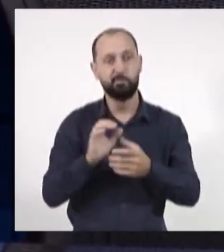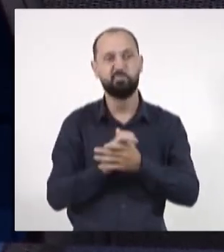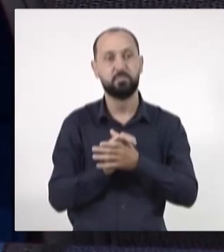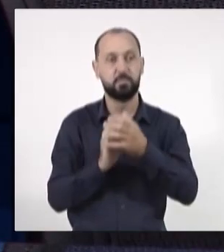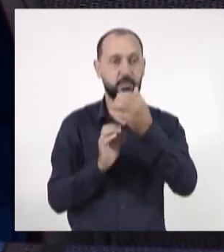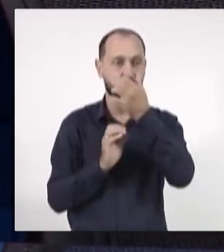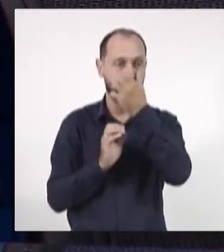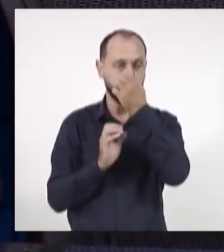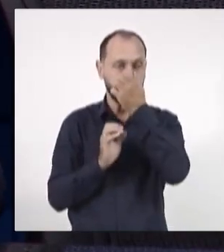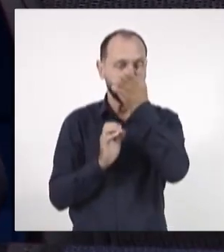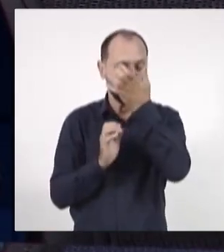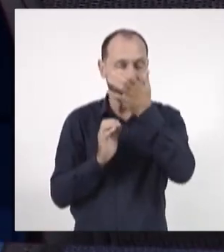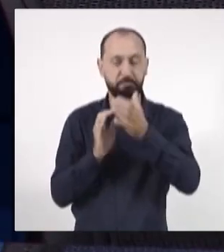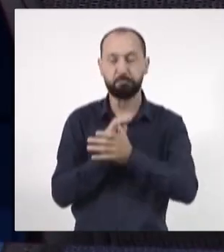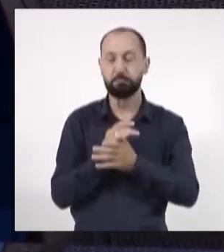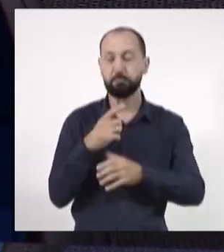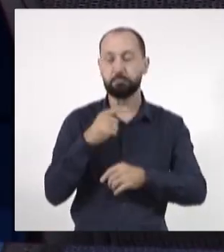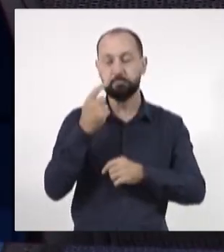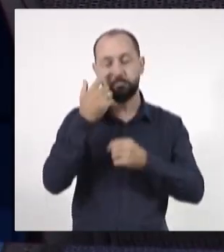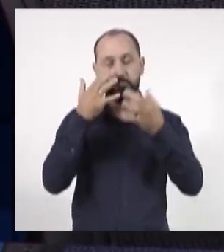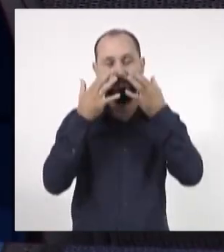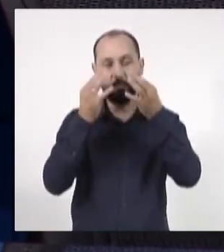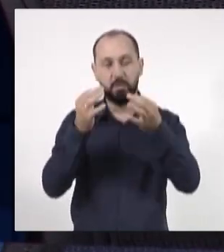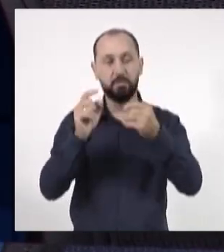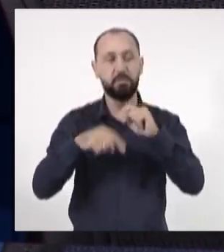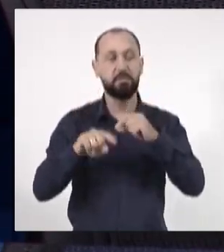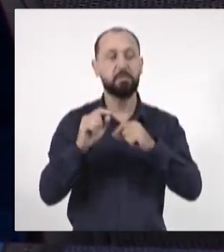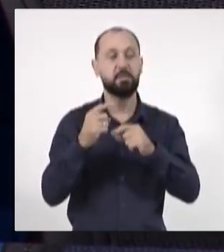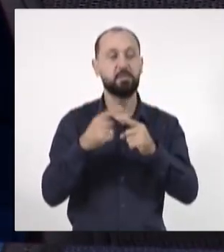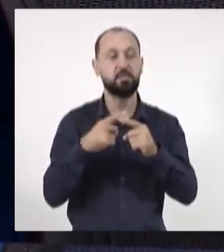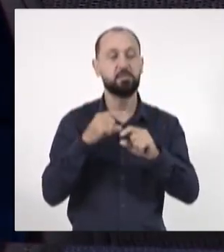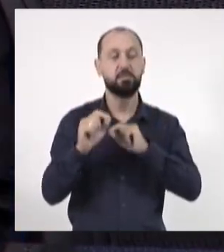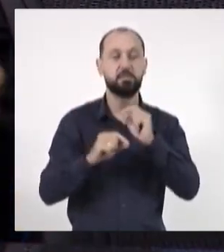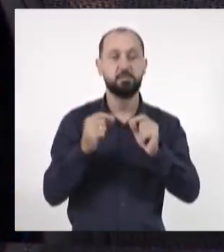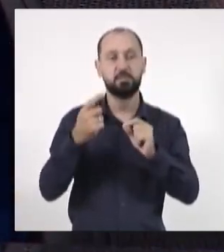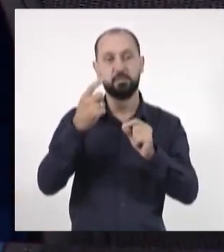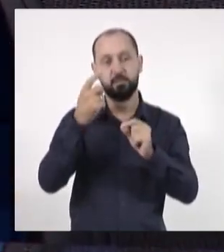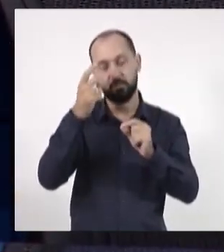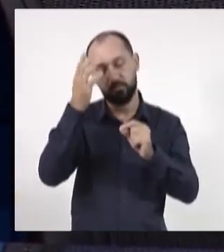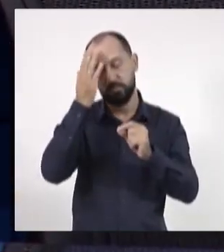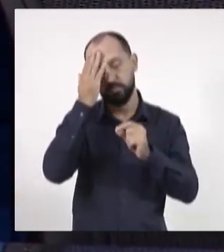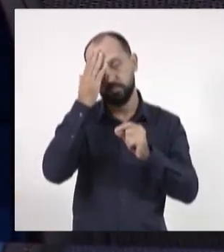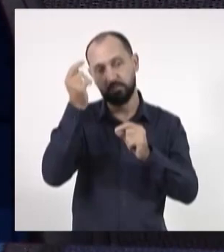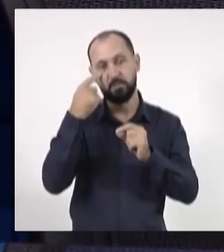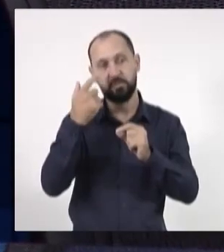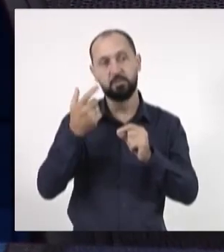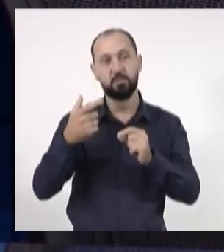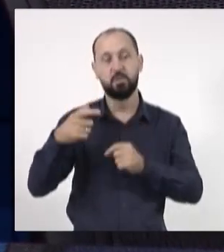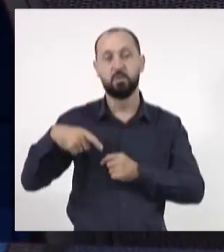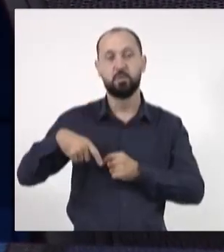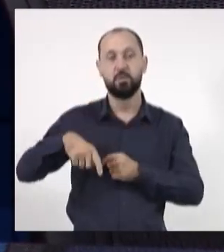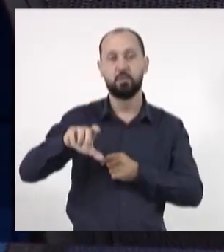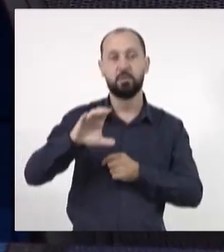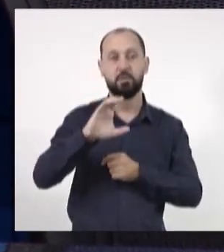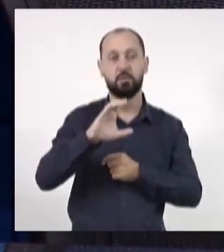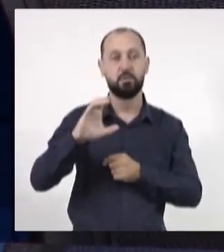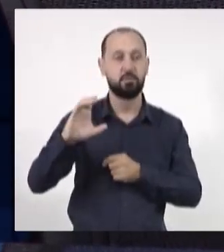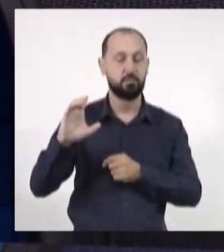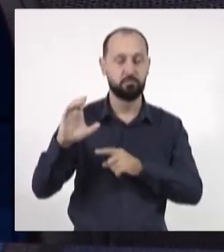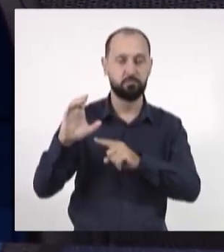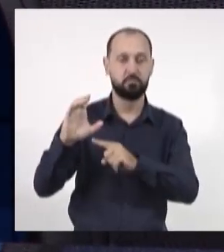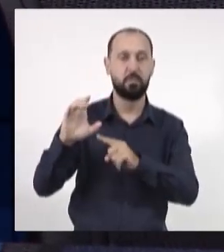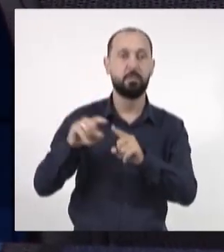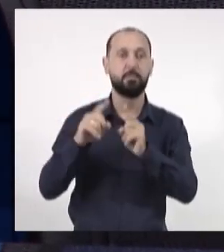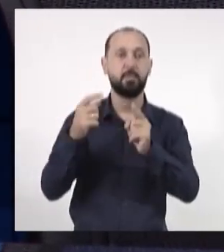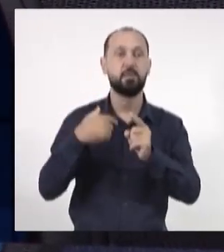Acho que nós temos que se atentar mais a isso. Tentam aí passar a questão do cartão de crédito, da maquininha,